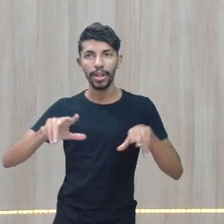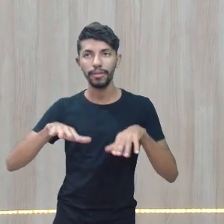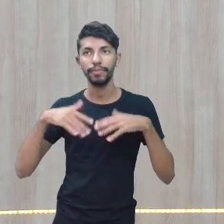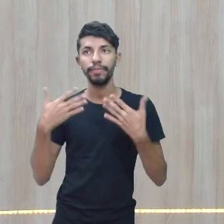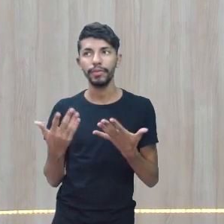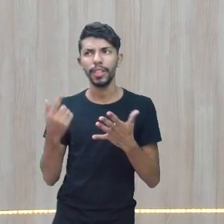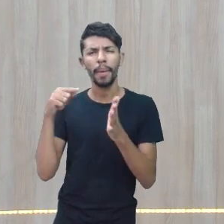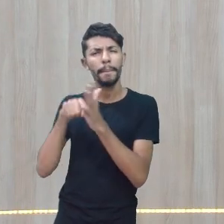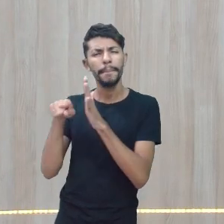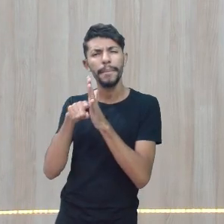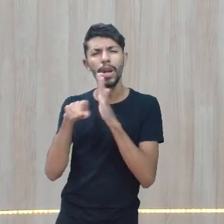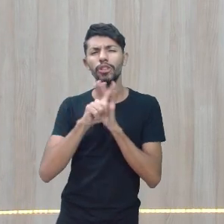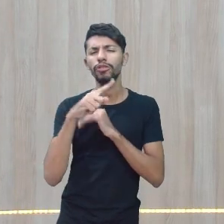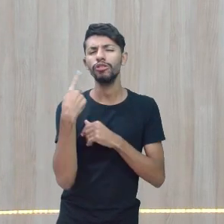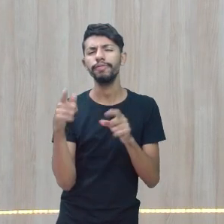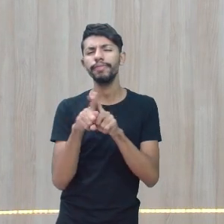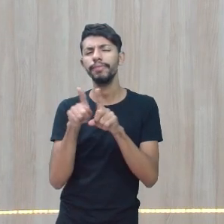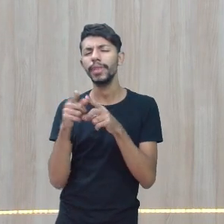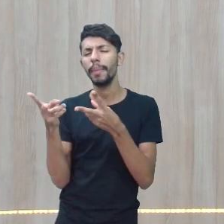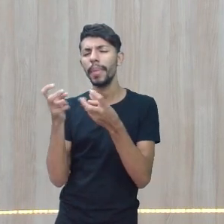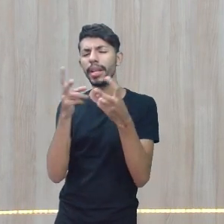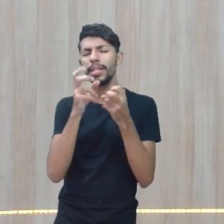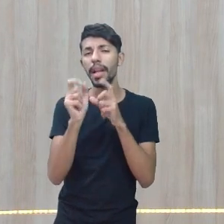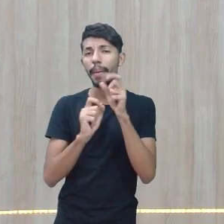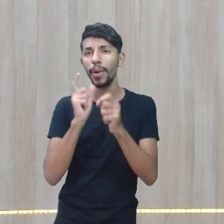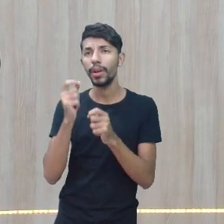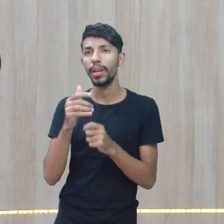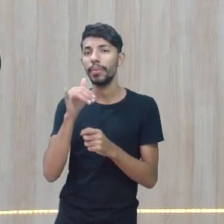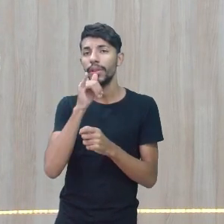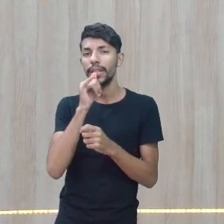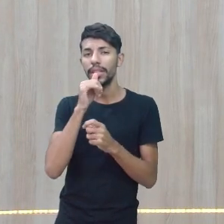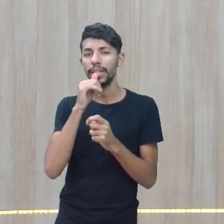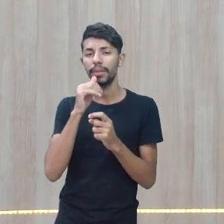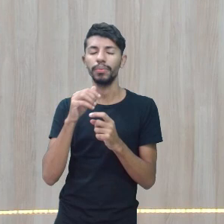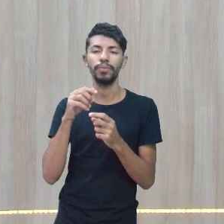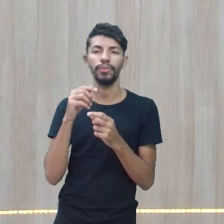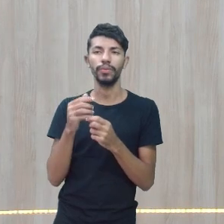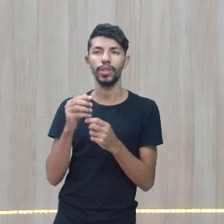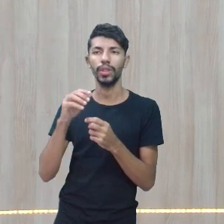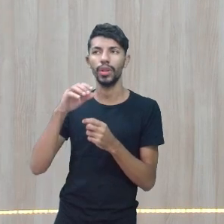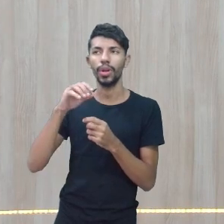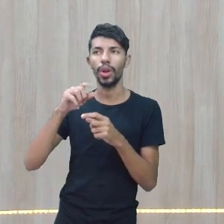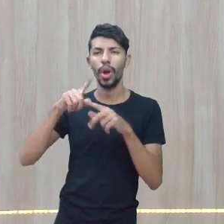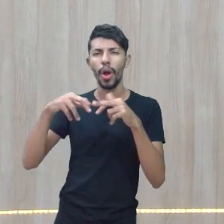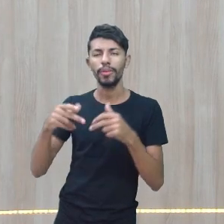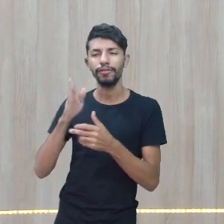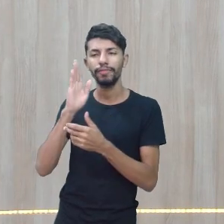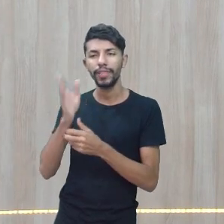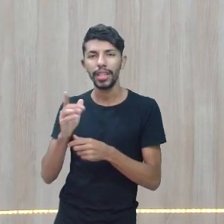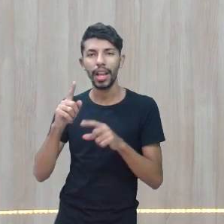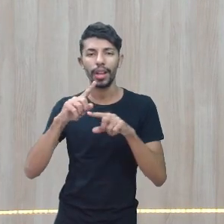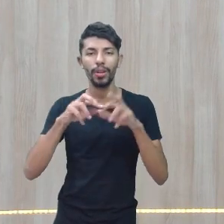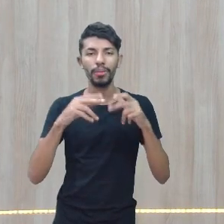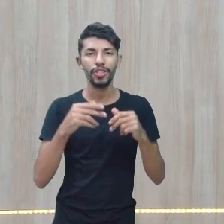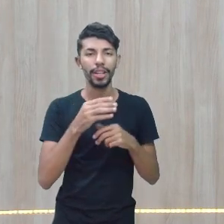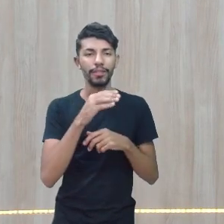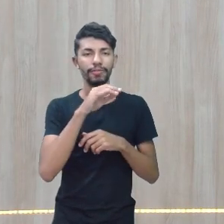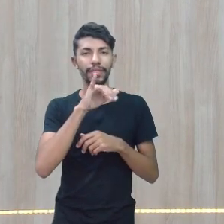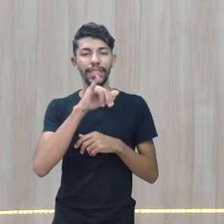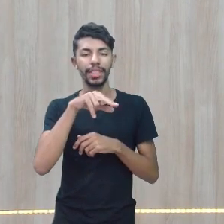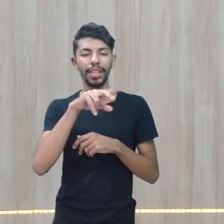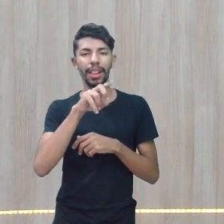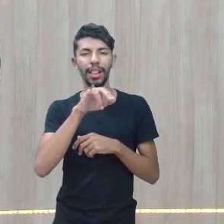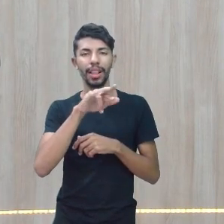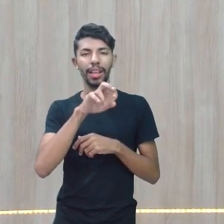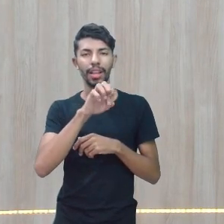fazendo, percebemos também o objeto direto, o indireto, e aí é assunto para a próxima aula, para outras aulas,